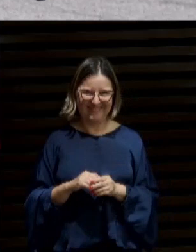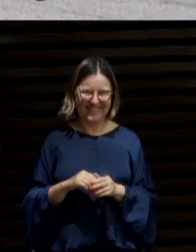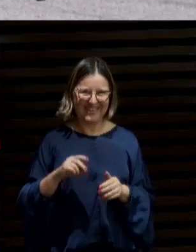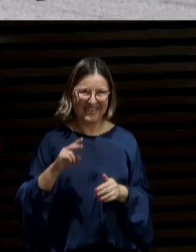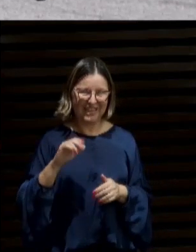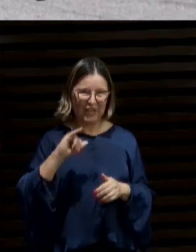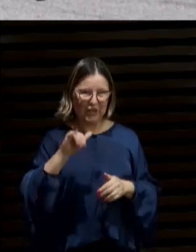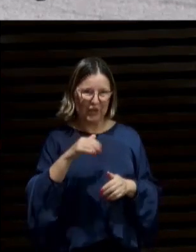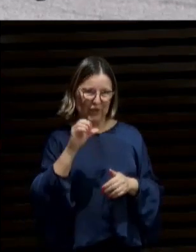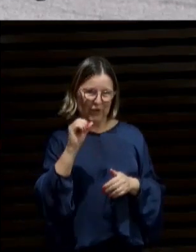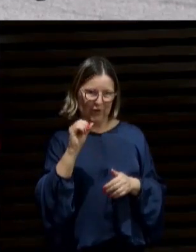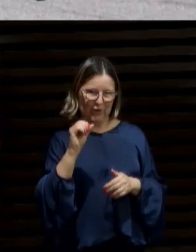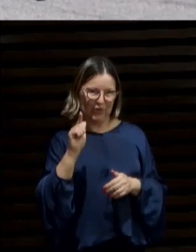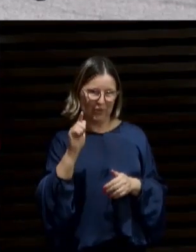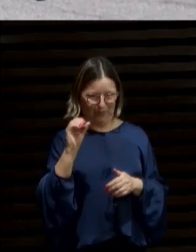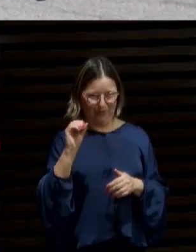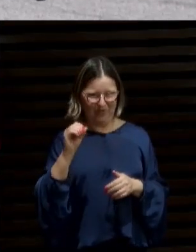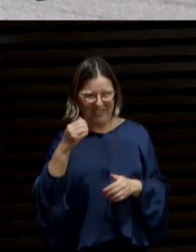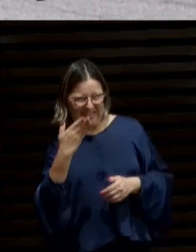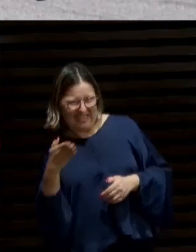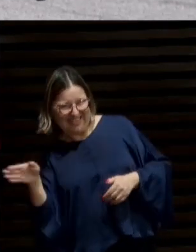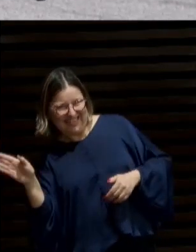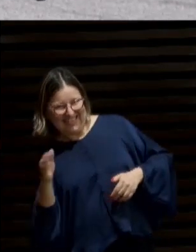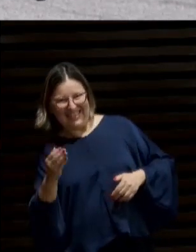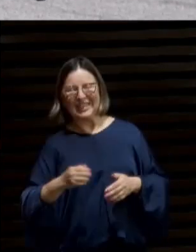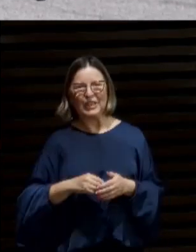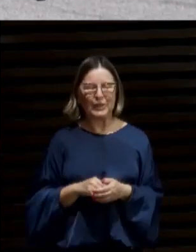Qual é a diferença do tênis para o frescobol?